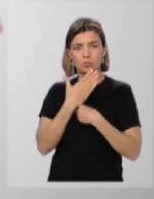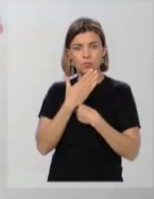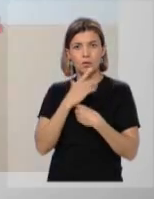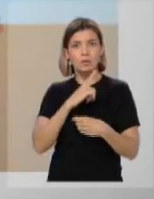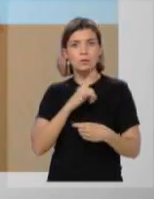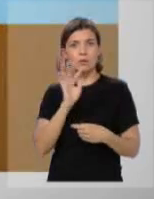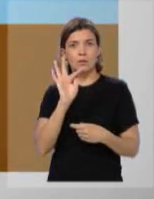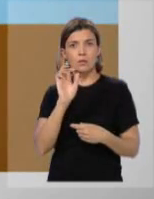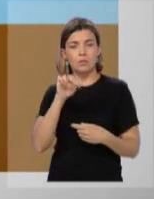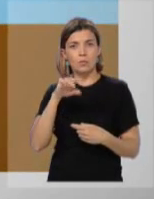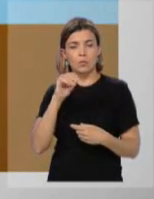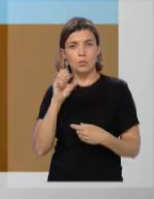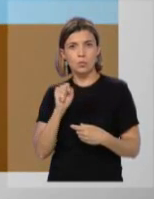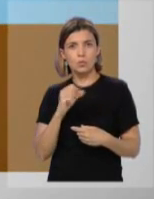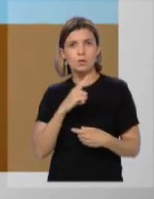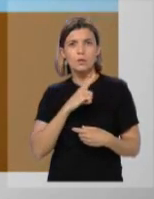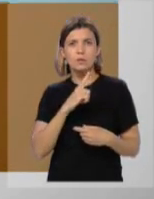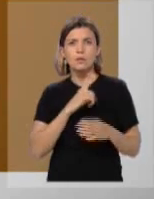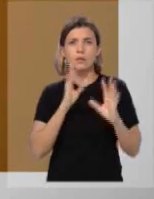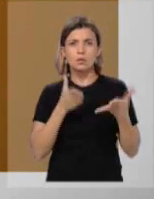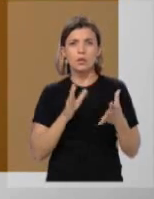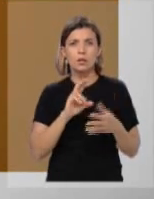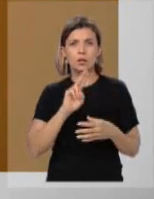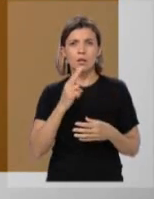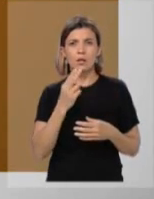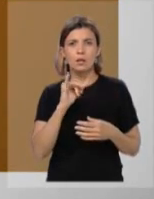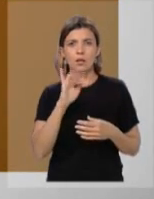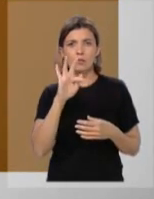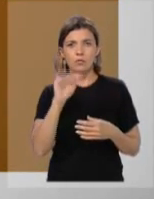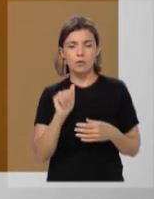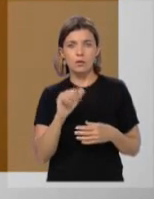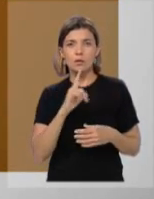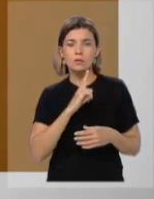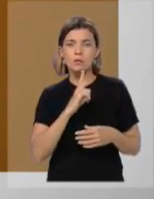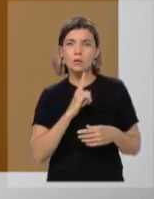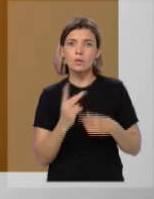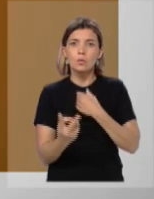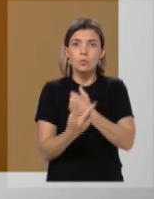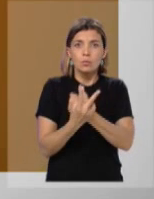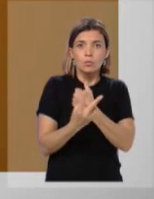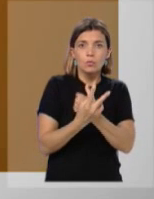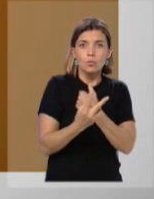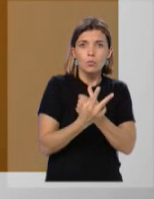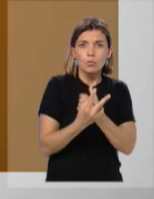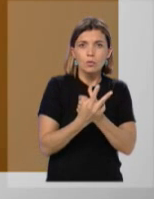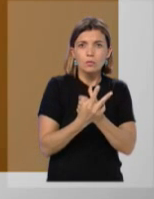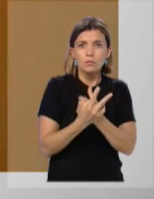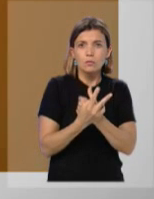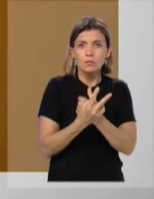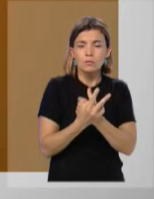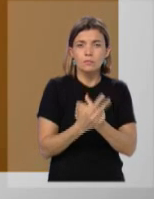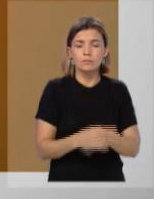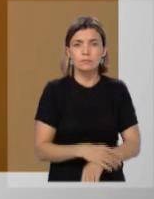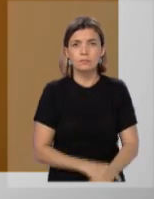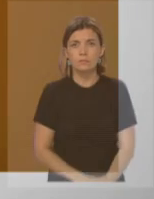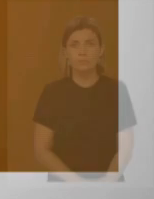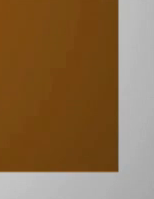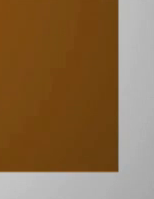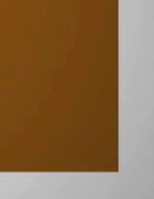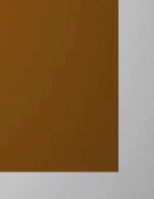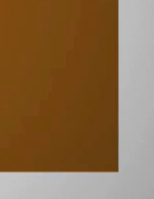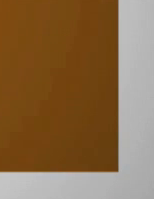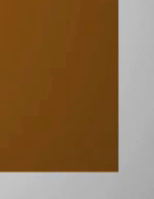Os fungos filamentosos são constituídos de rifas, filamentos delgados que em conjunto formam um micélio.